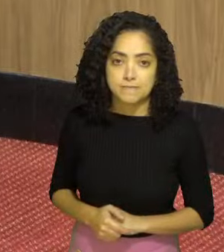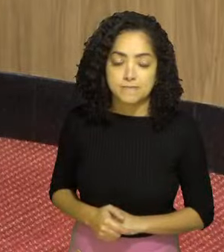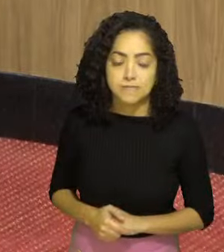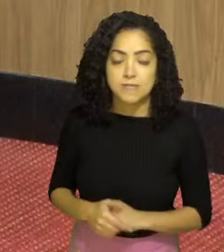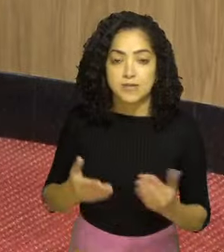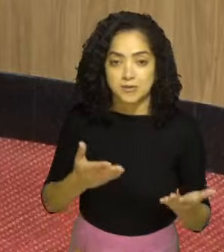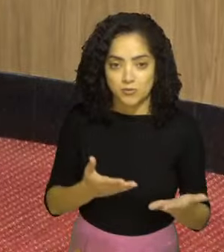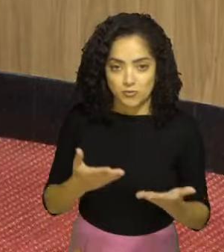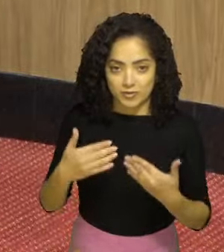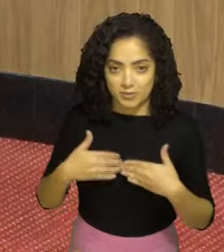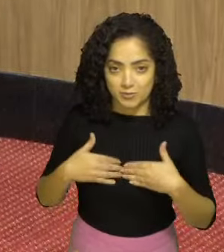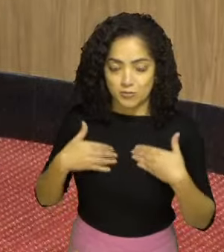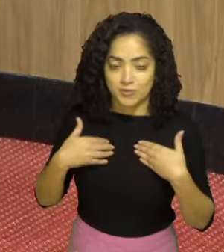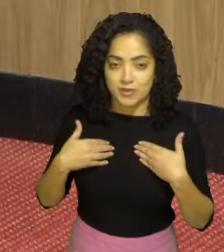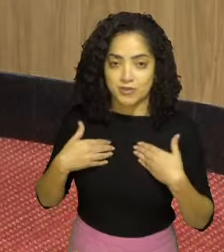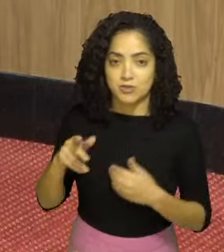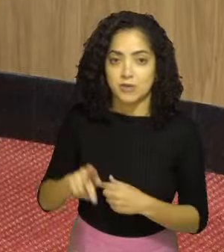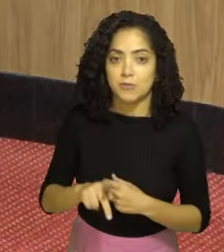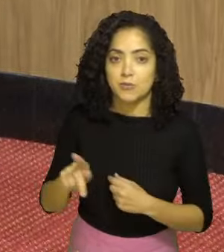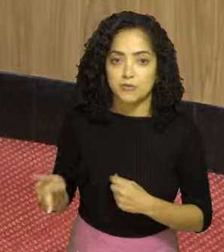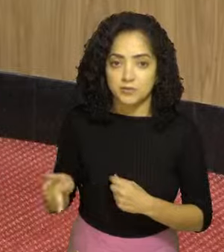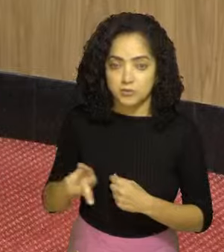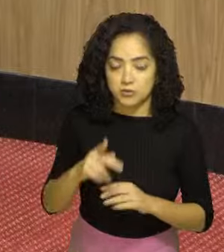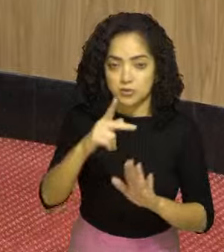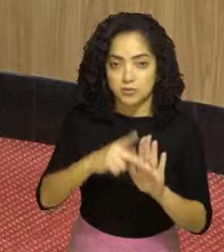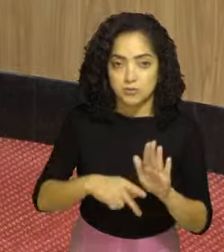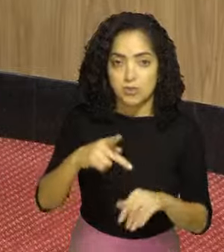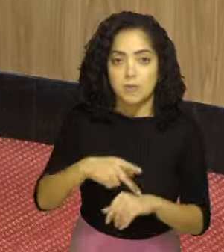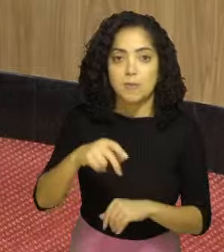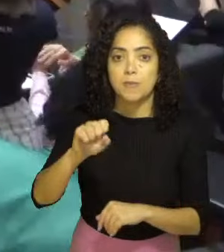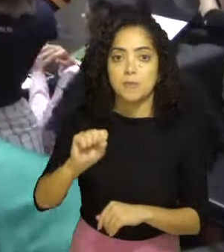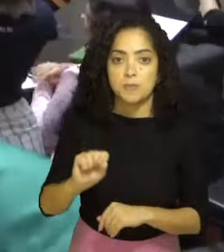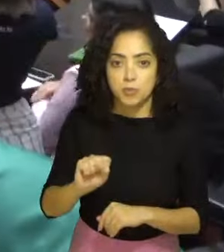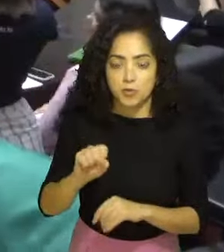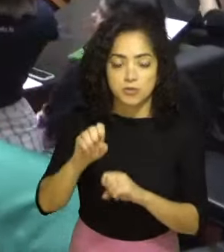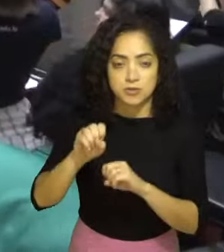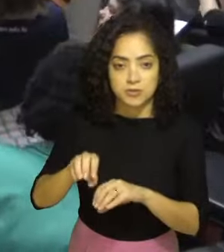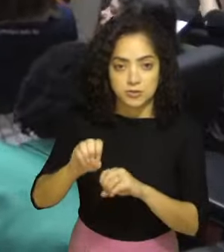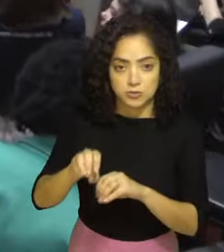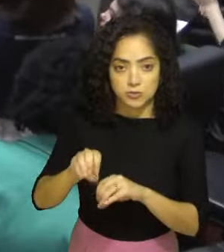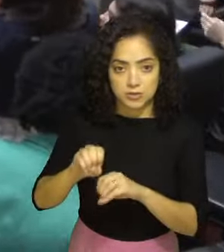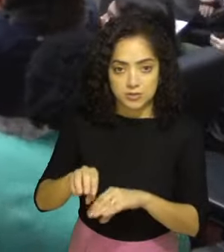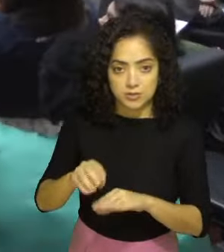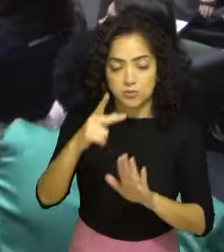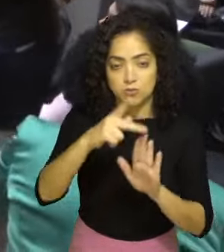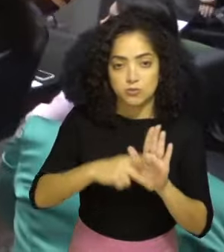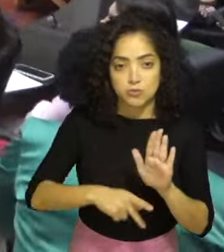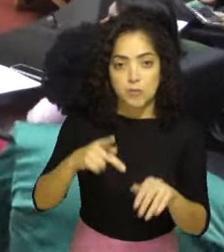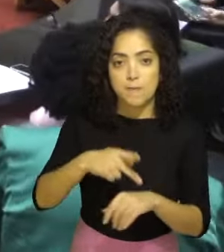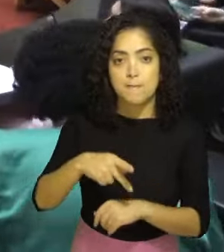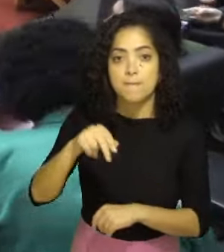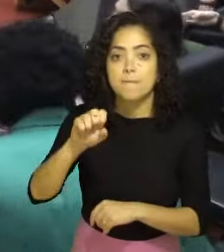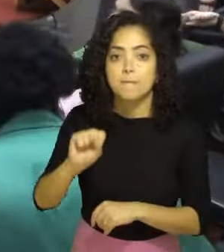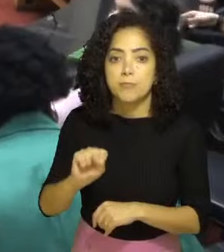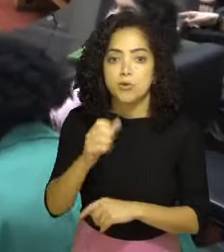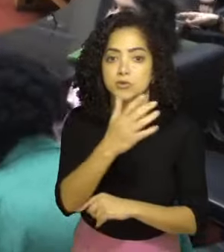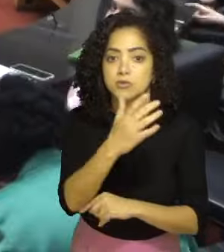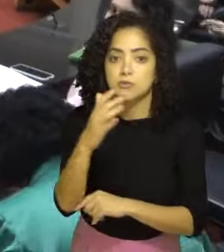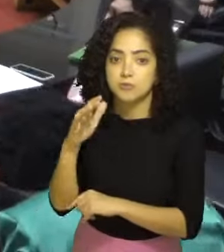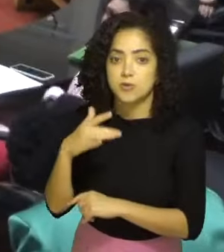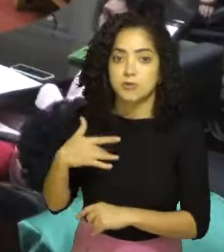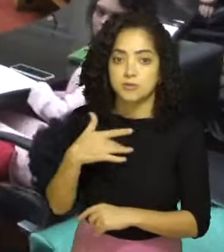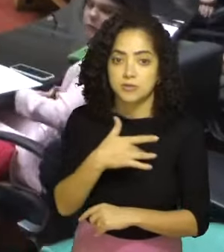Convidamos para receber a homenagem a professora do Programa de Pós-Graduação em Educação e do Programa de Pós-Graduação em Ambiente e Saúde